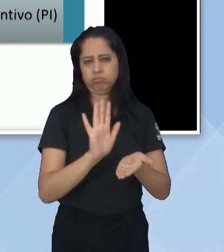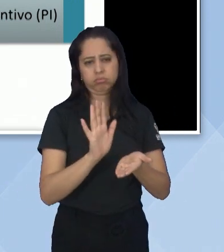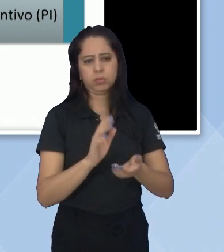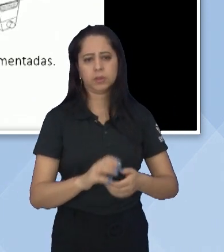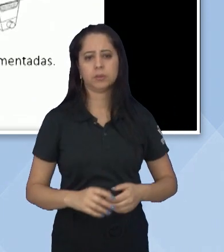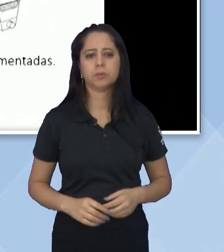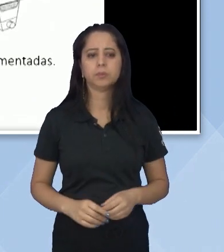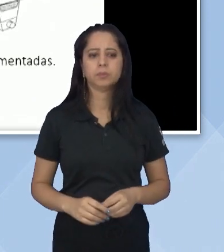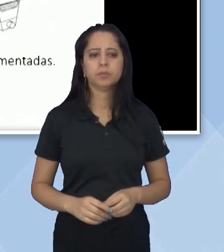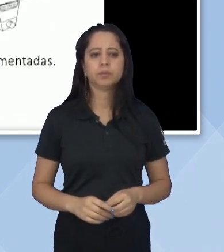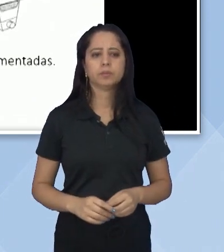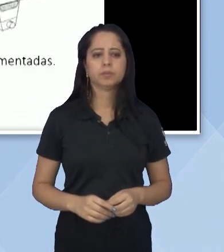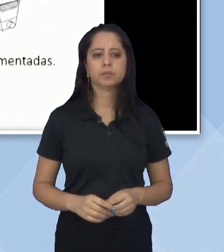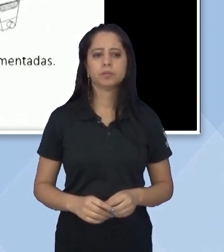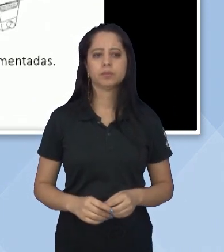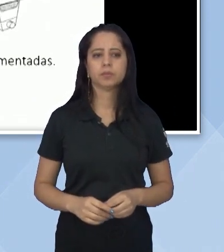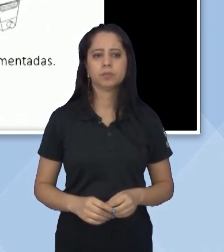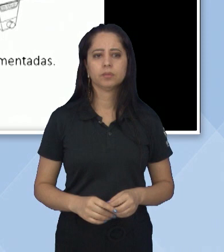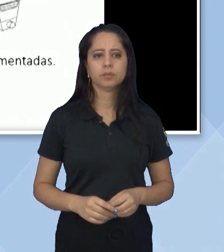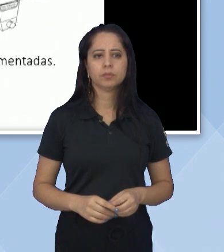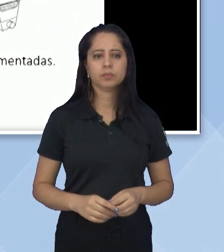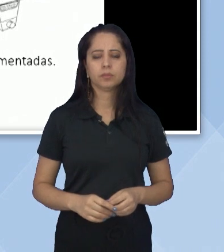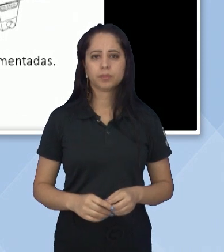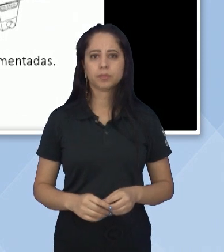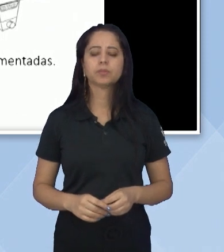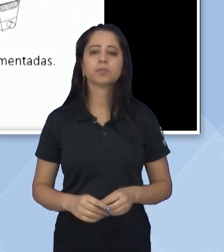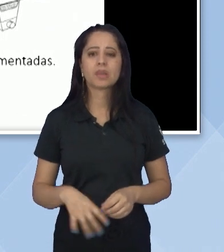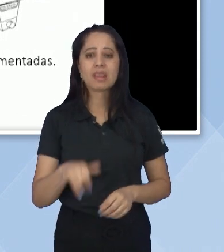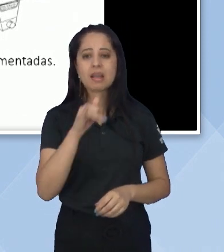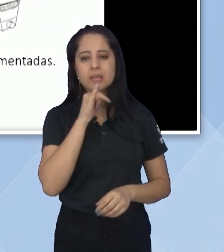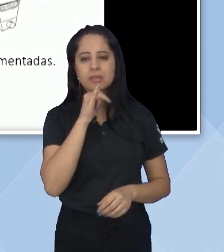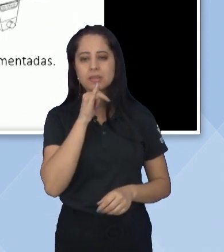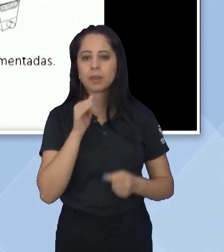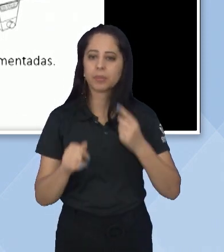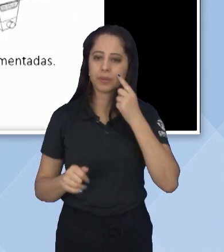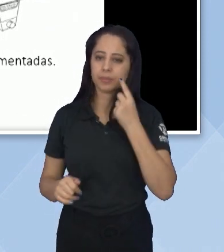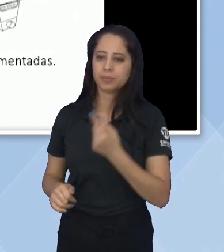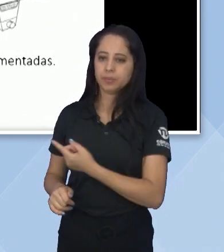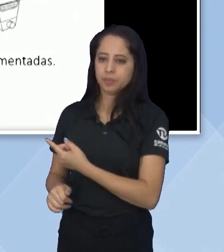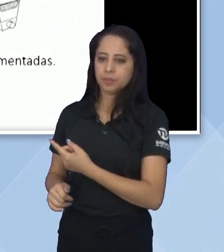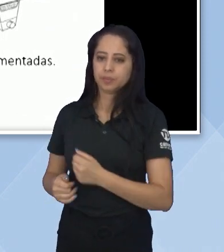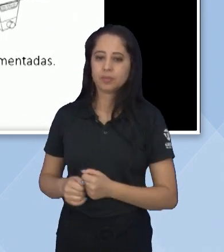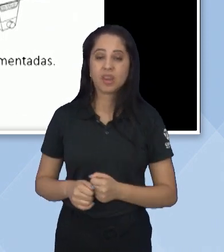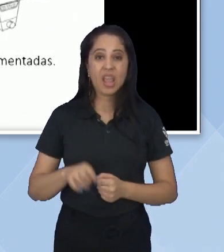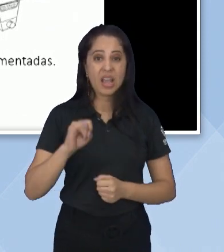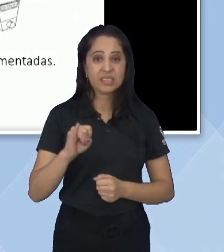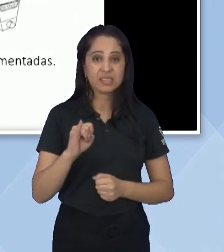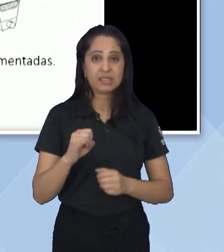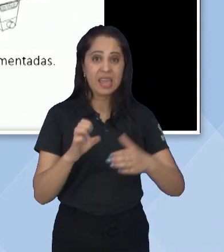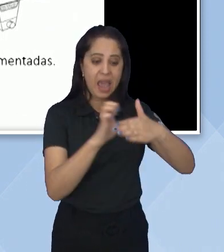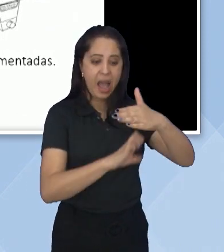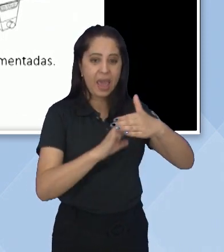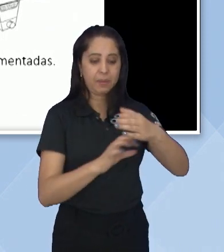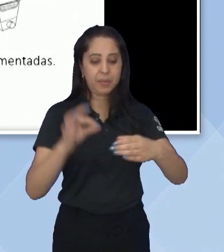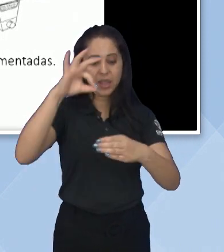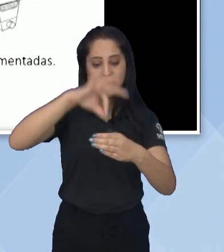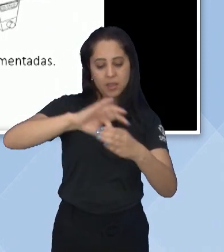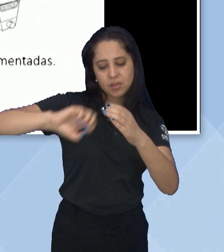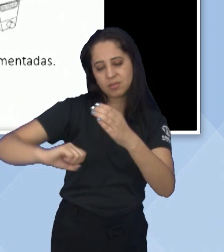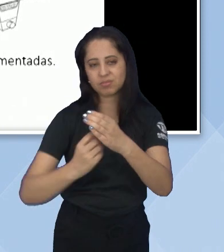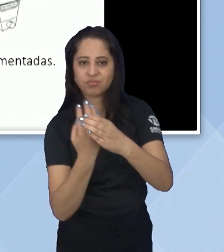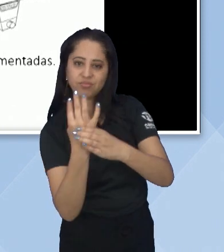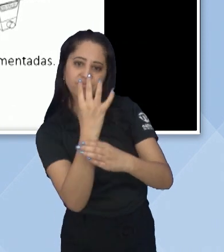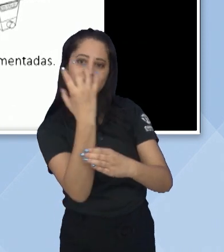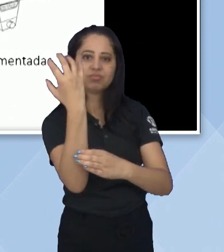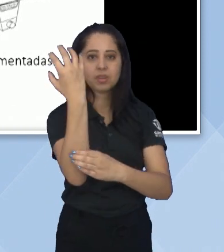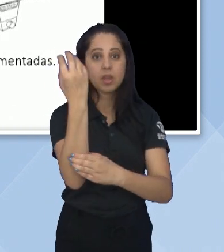vamos lá é um dos exemplos desse a gente Está incentivando com plantio de árvores nativas ou permanência de aves